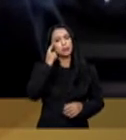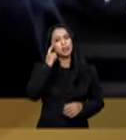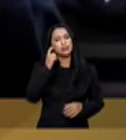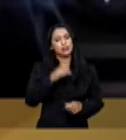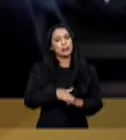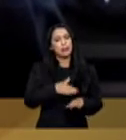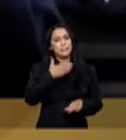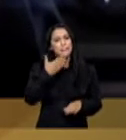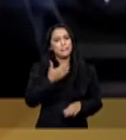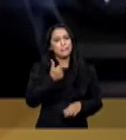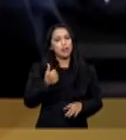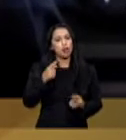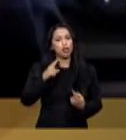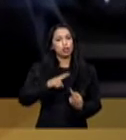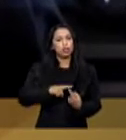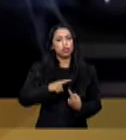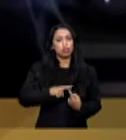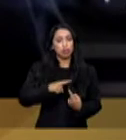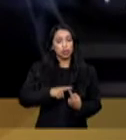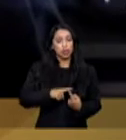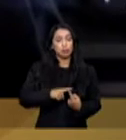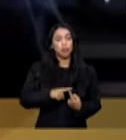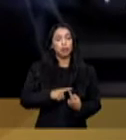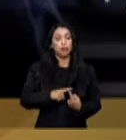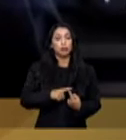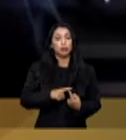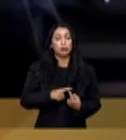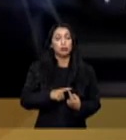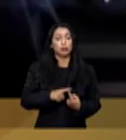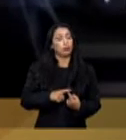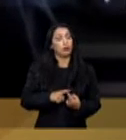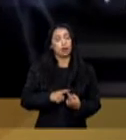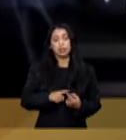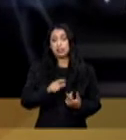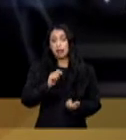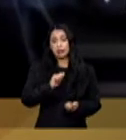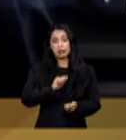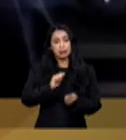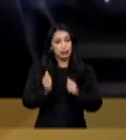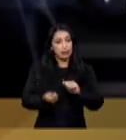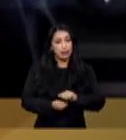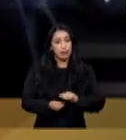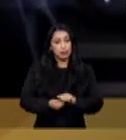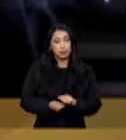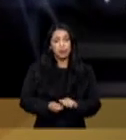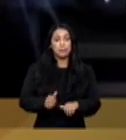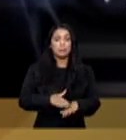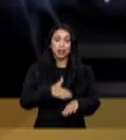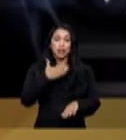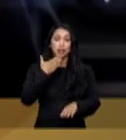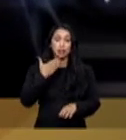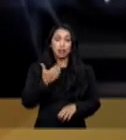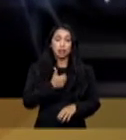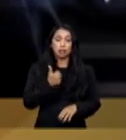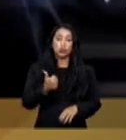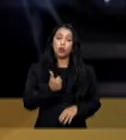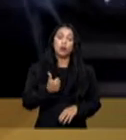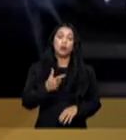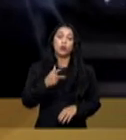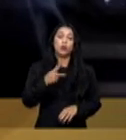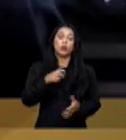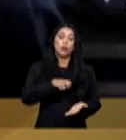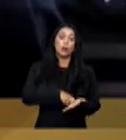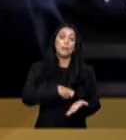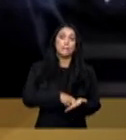aplicar essa tipificação que rigorosamente se amolda à hipótese, embora em caráter mais genérico, com a pena